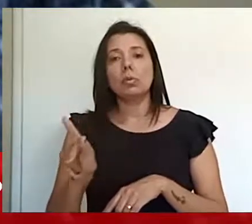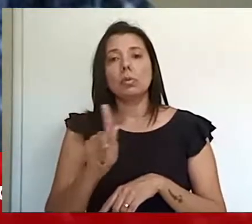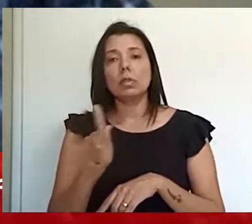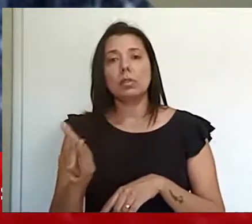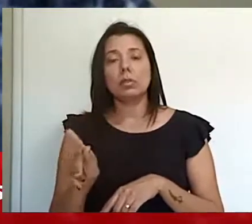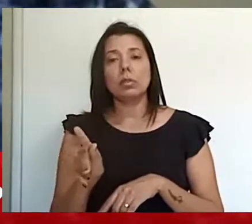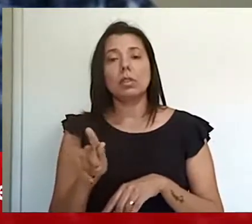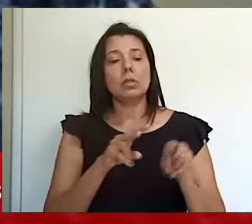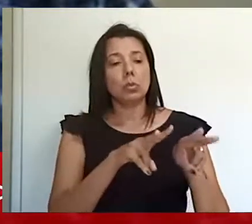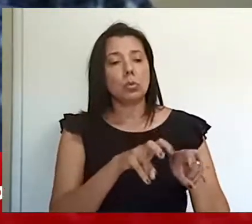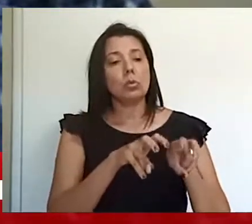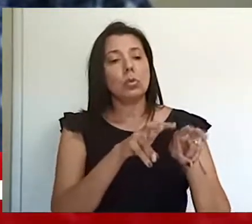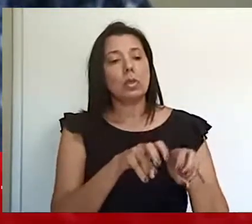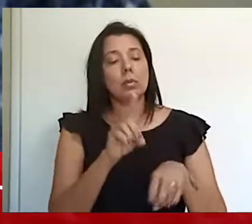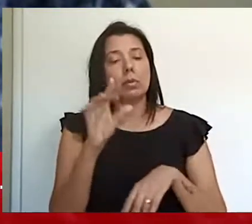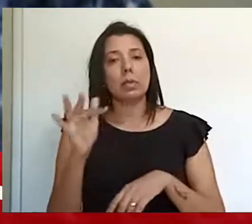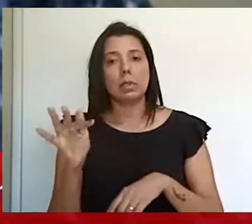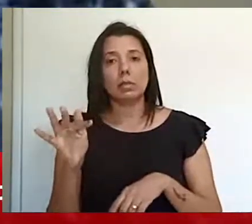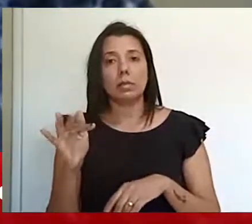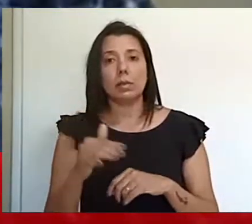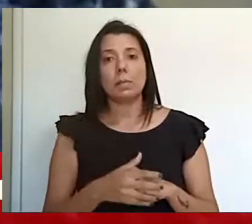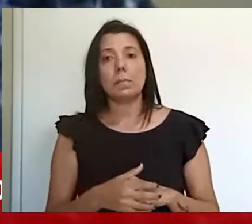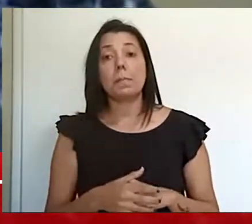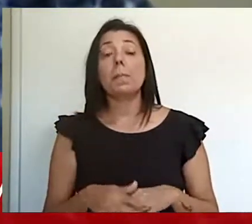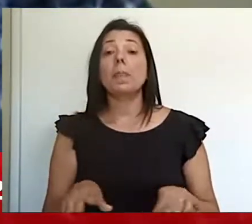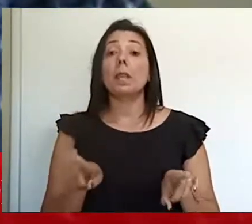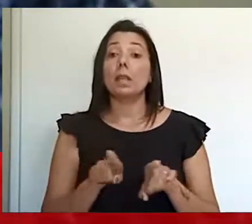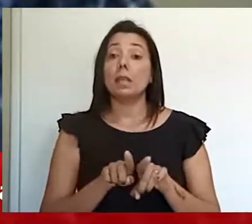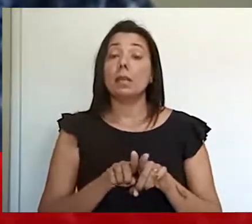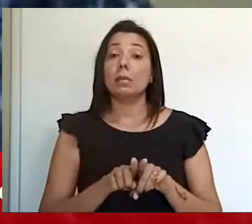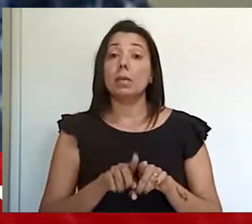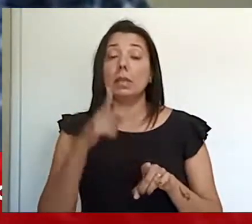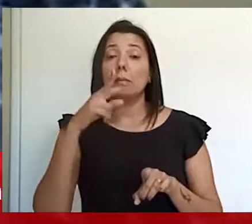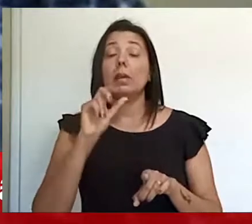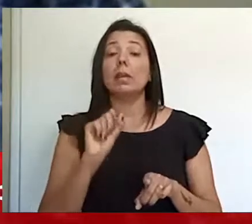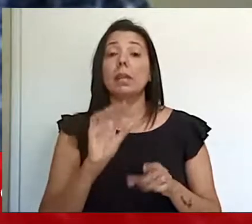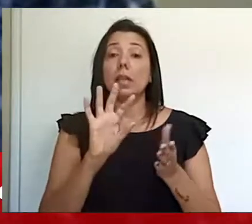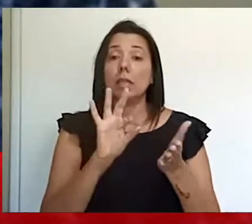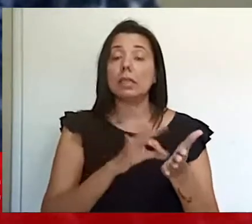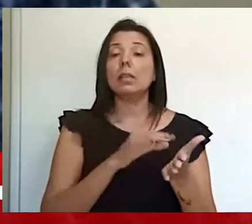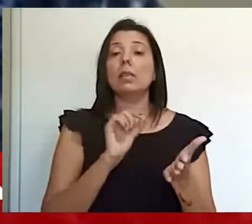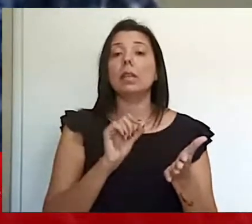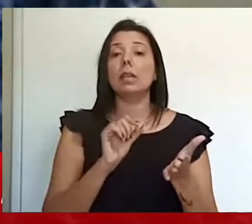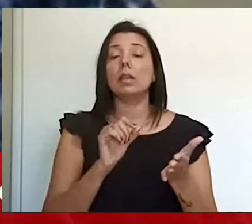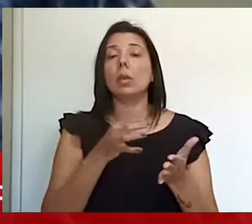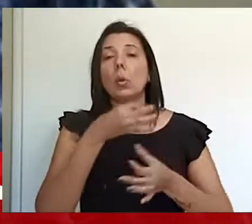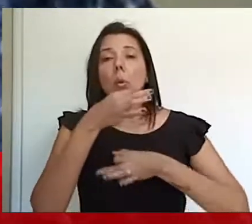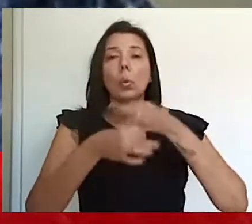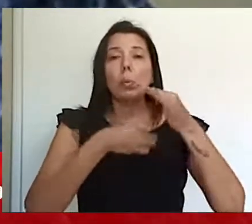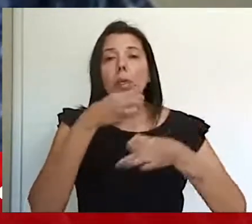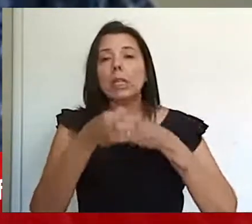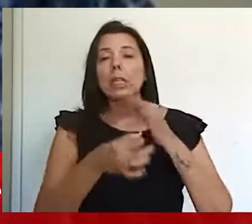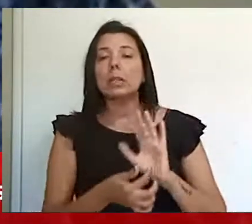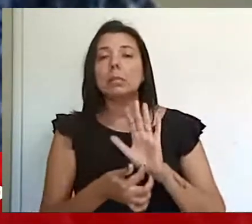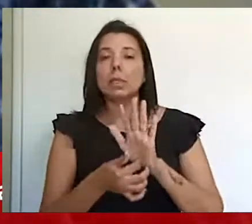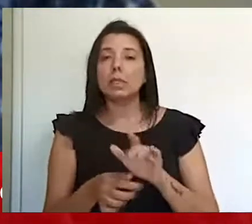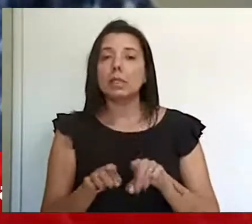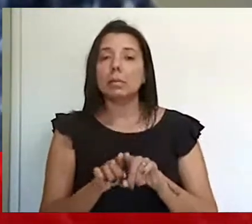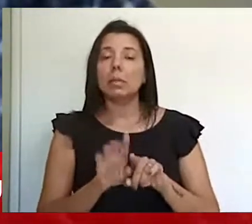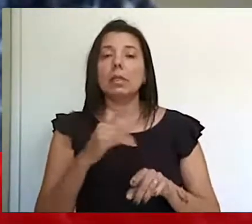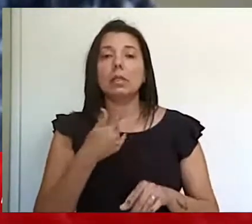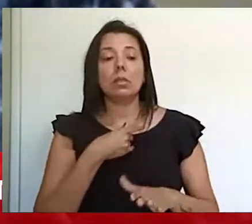Distrito Federal, e também para a gente estar aqui comentando e apresentando a nossa realidade